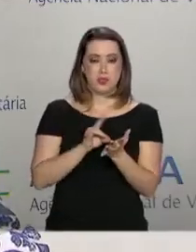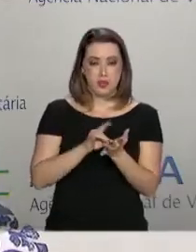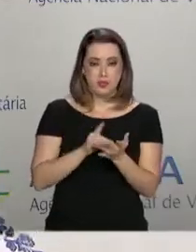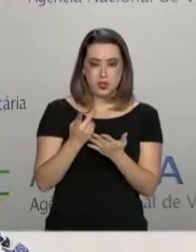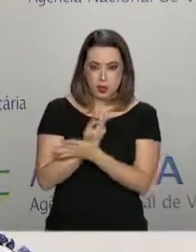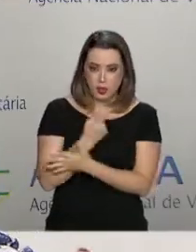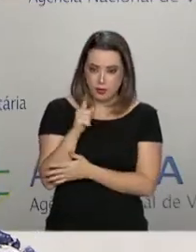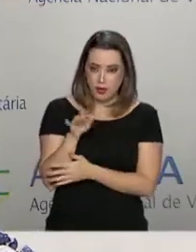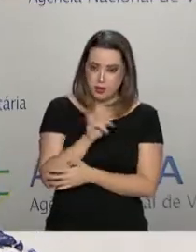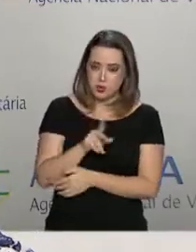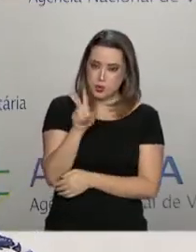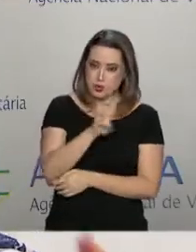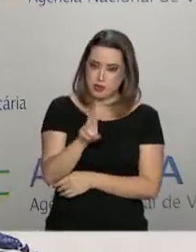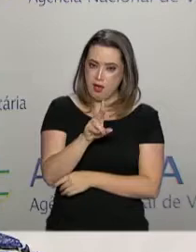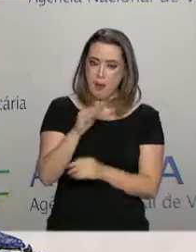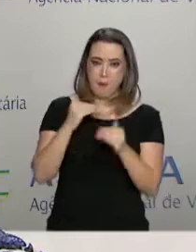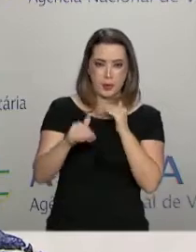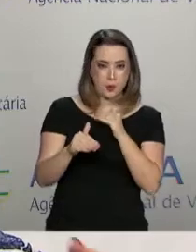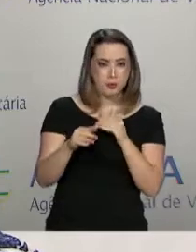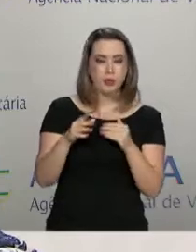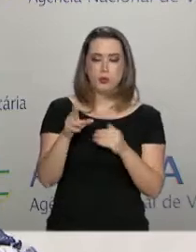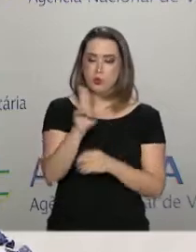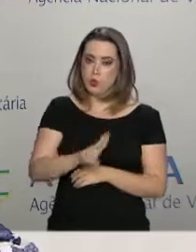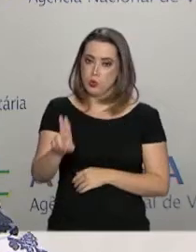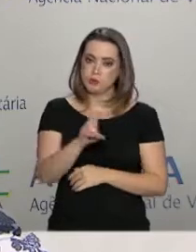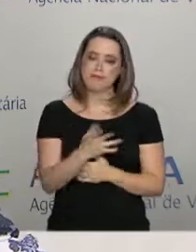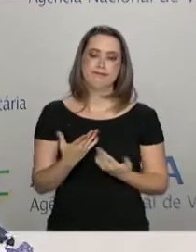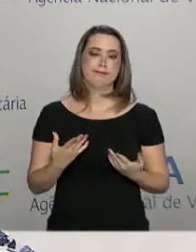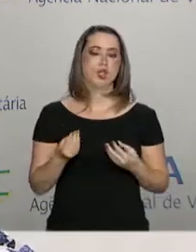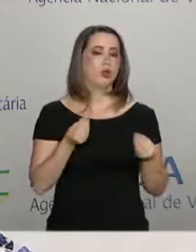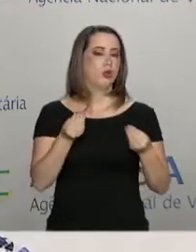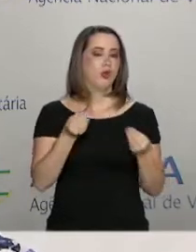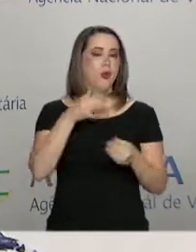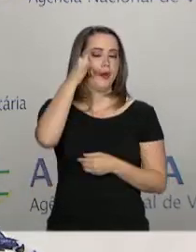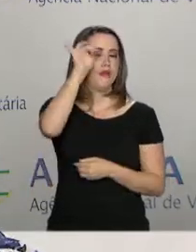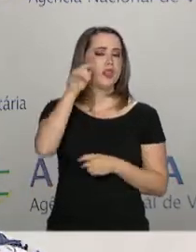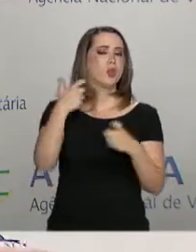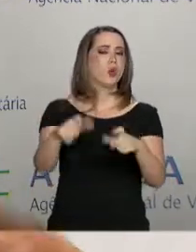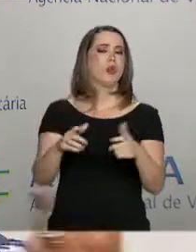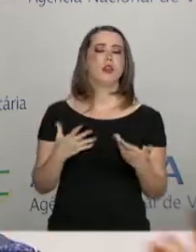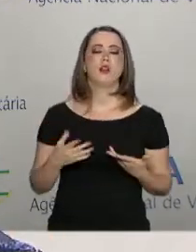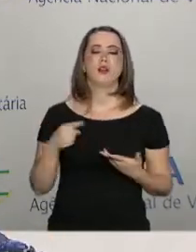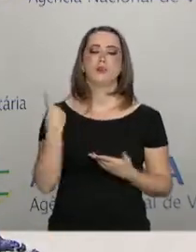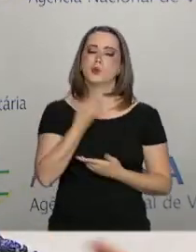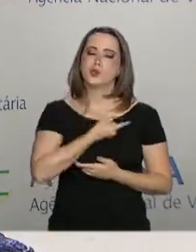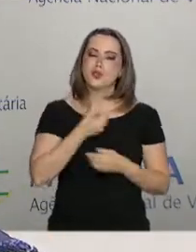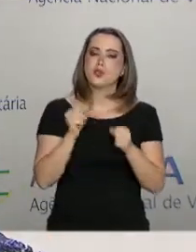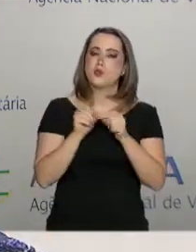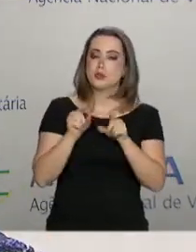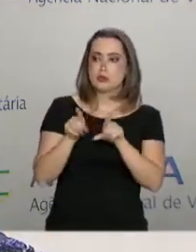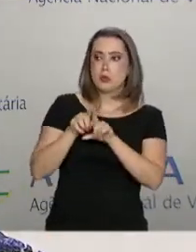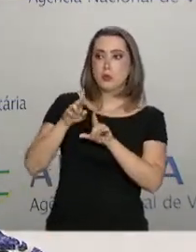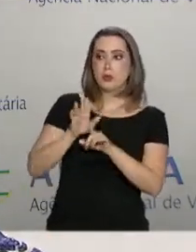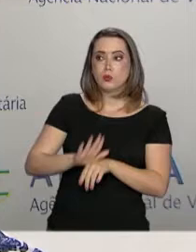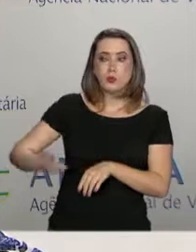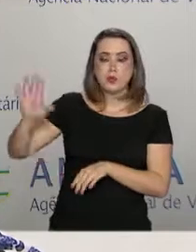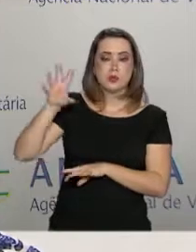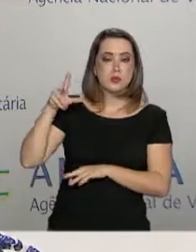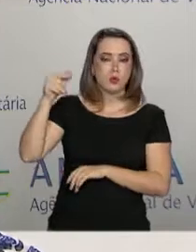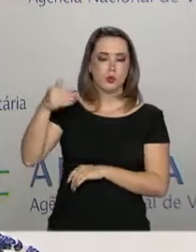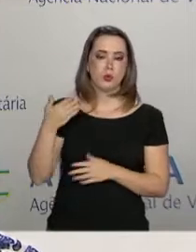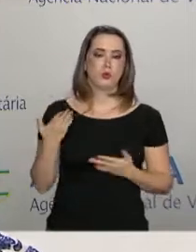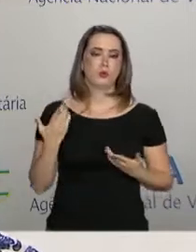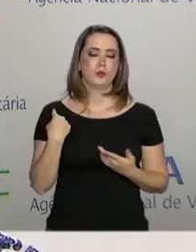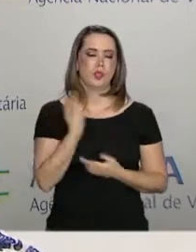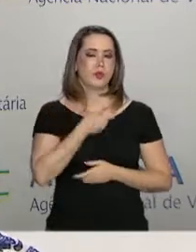acontecendo e depois para saber o que está sendo feito em nível local para que a gente possa fazer em nível nacional também na